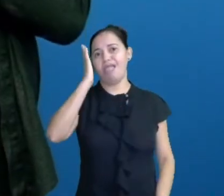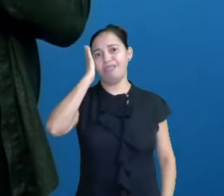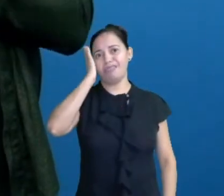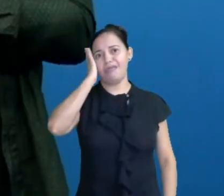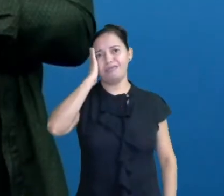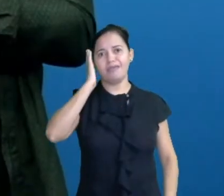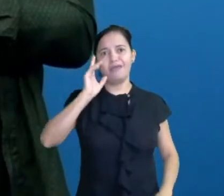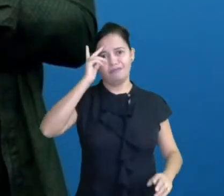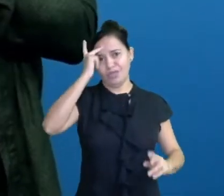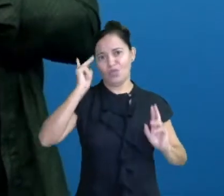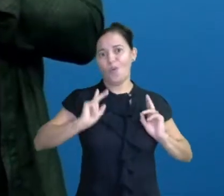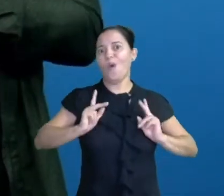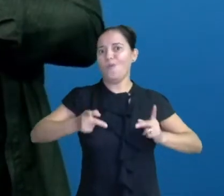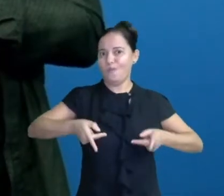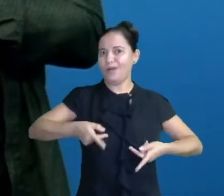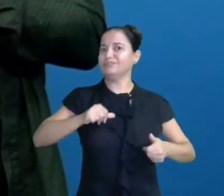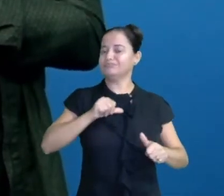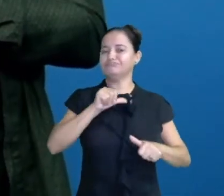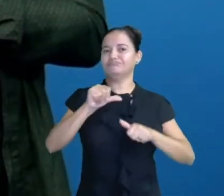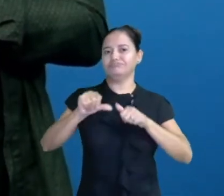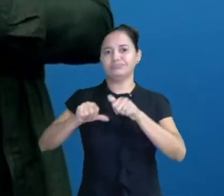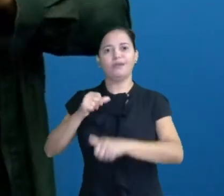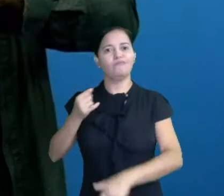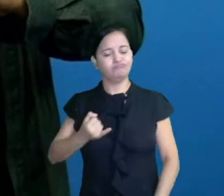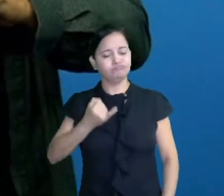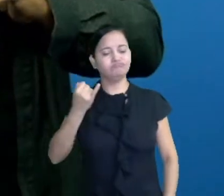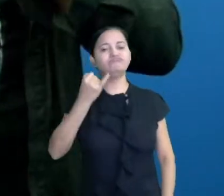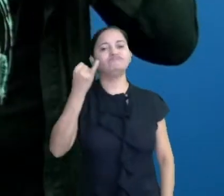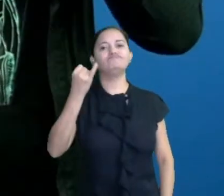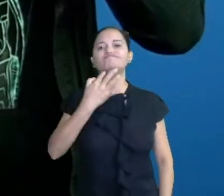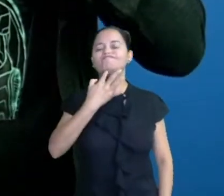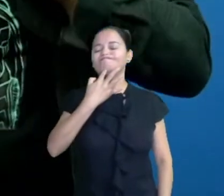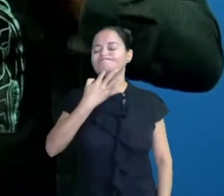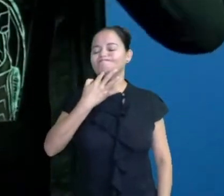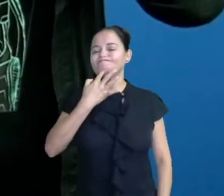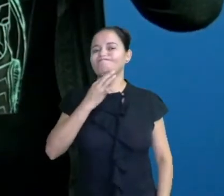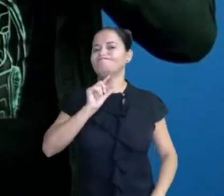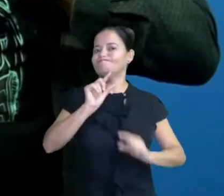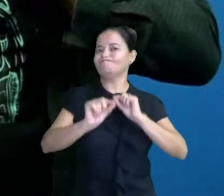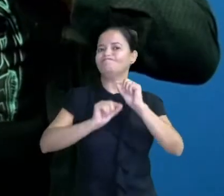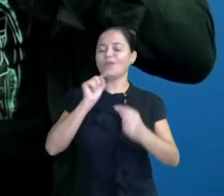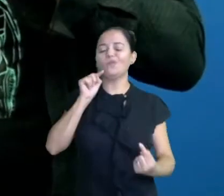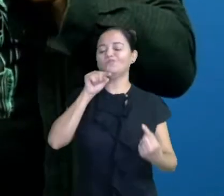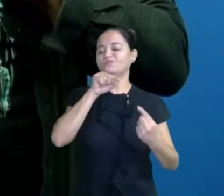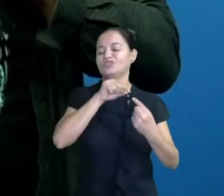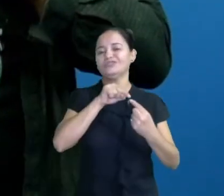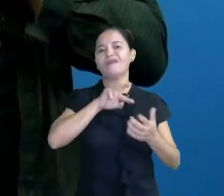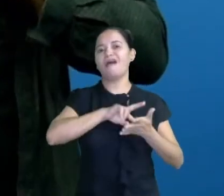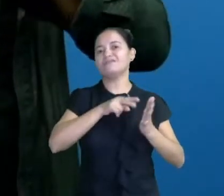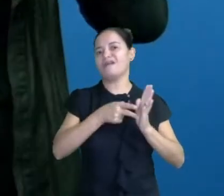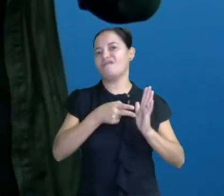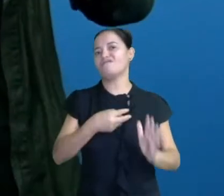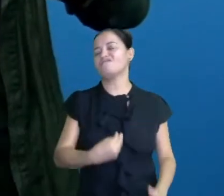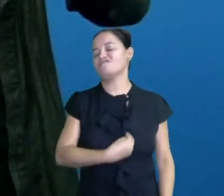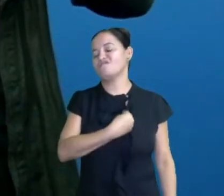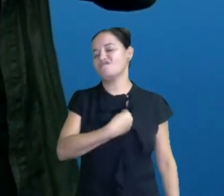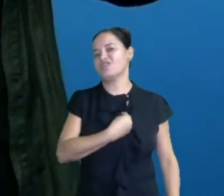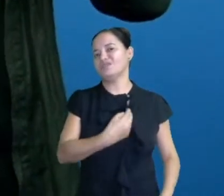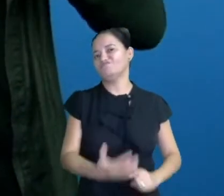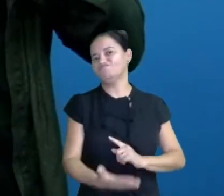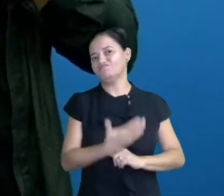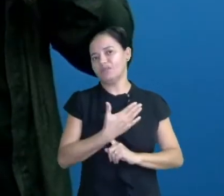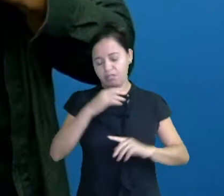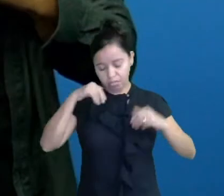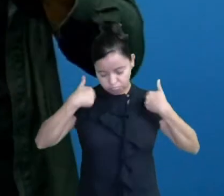Então, fica a dica, gente, como é importante esse conhecimento. Esse conhecimento ele tem um objetivo muito significativo, que é fazer com que você